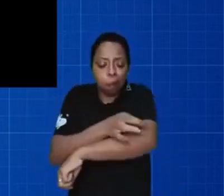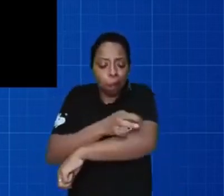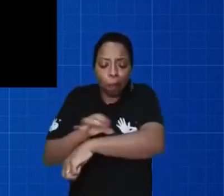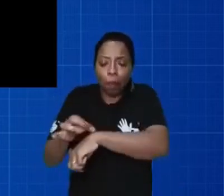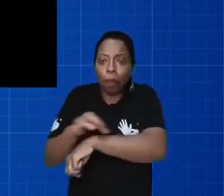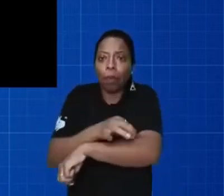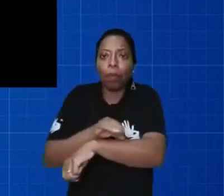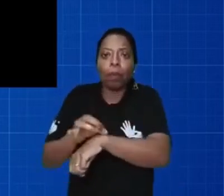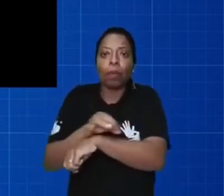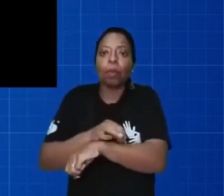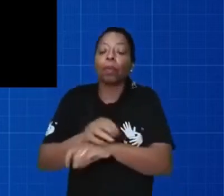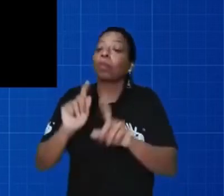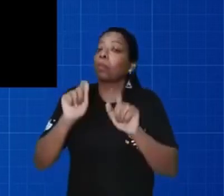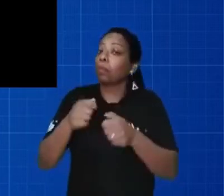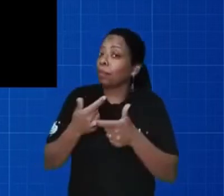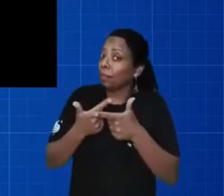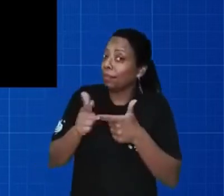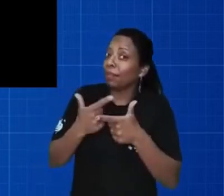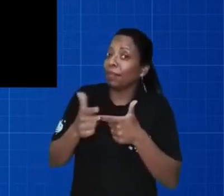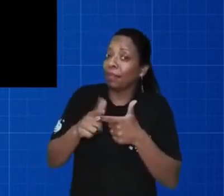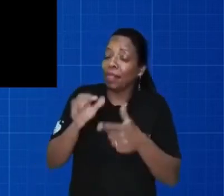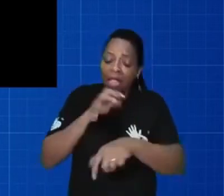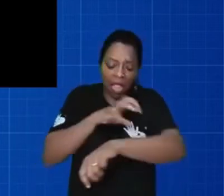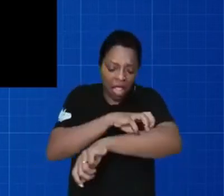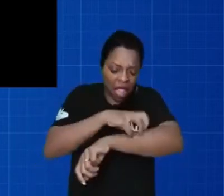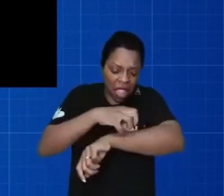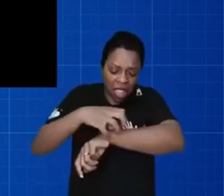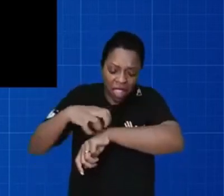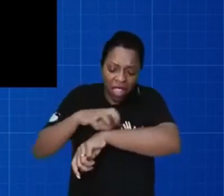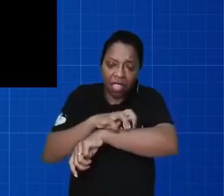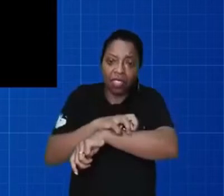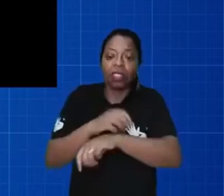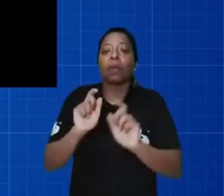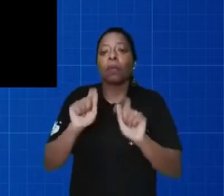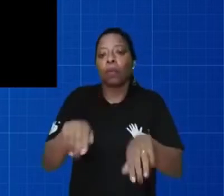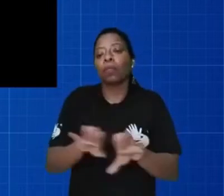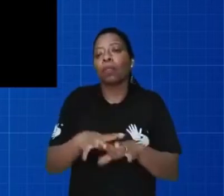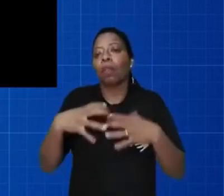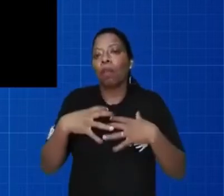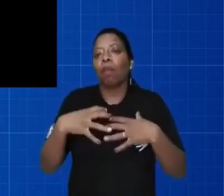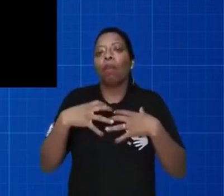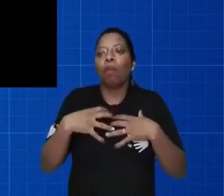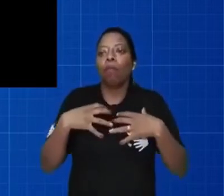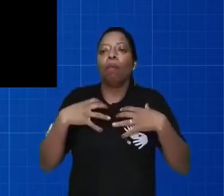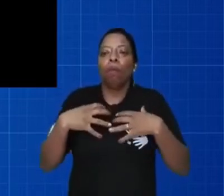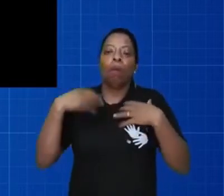pneumonia e pode levar até mesmo a encefalite. A vacinação, abaixo de 4 anos de idade.